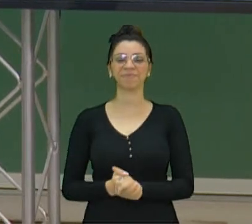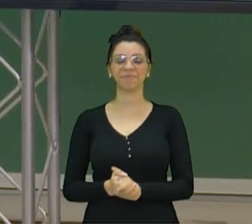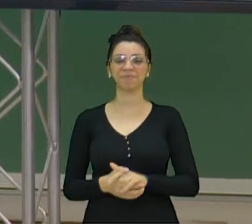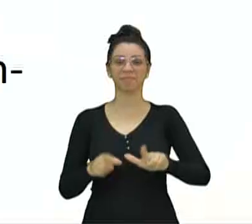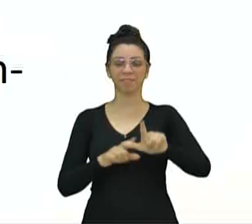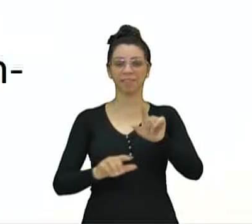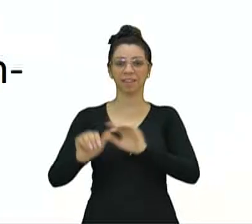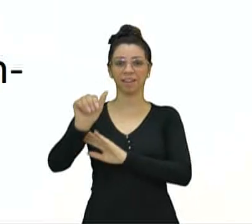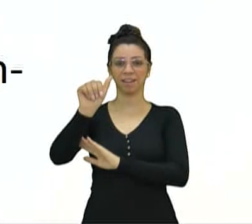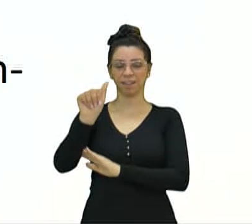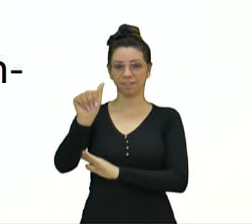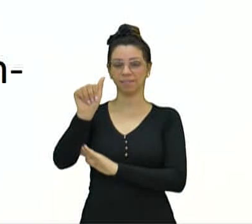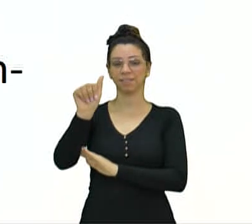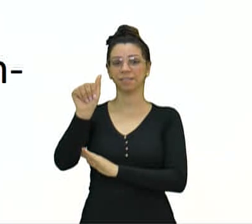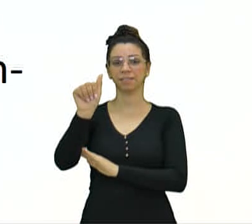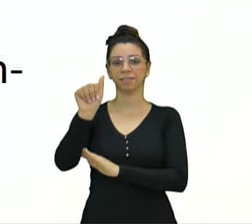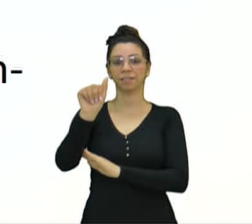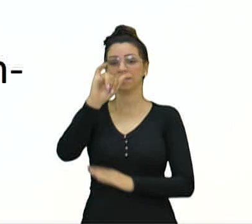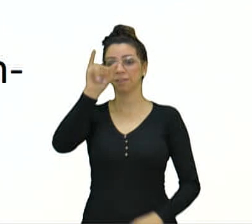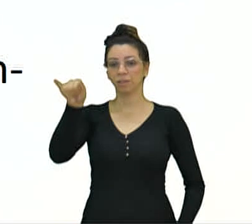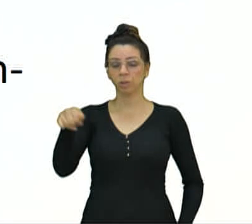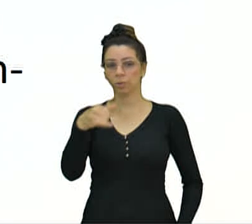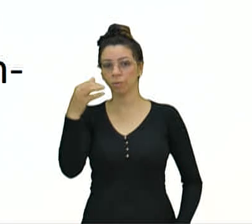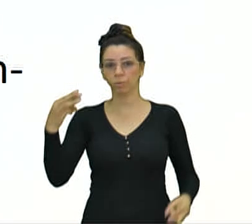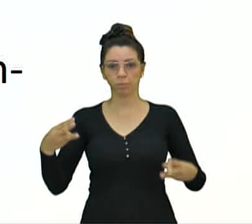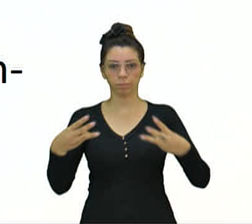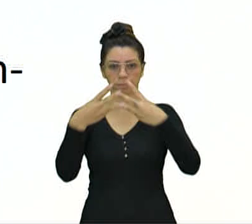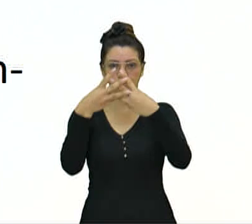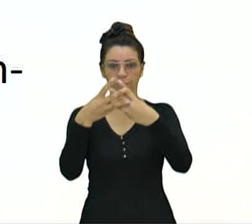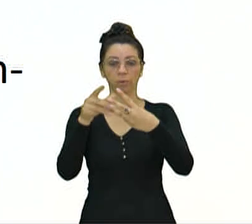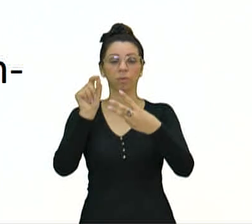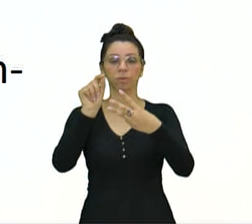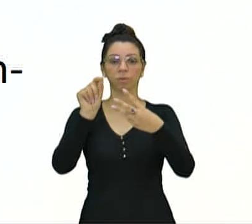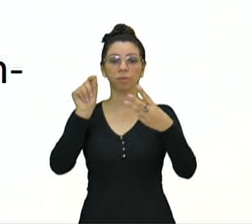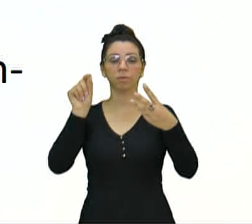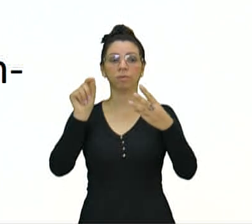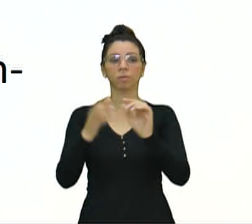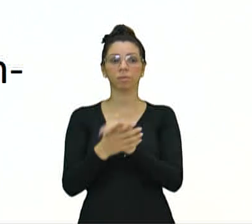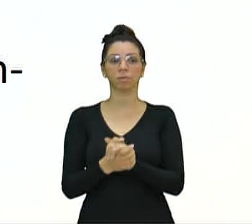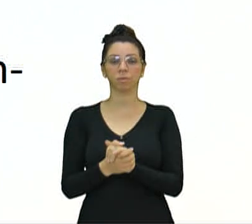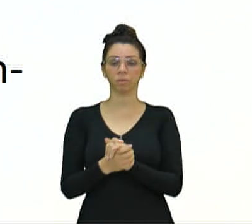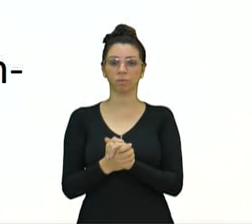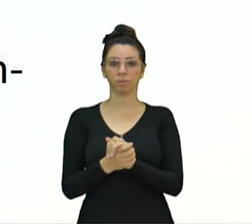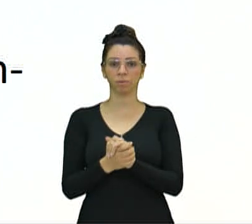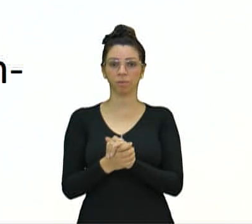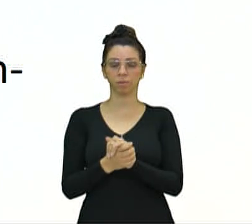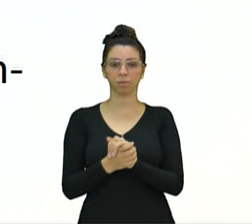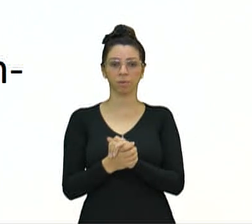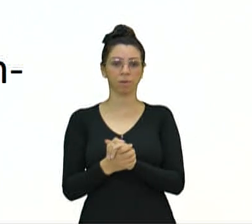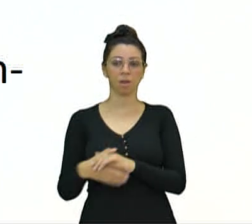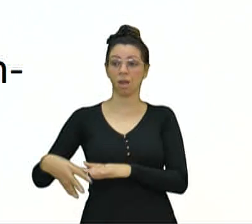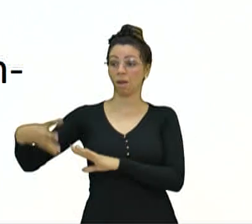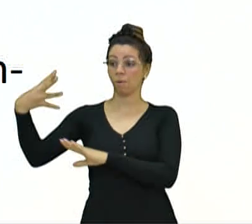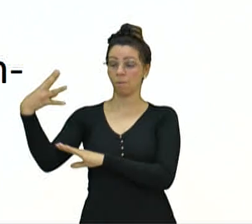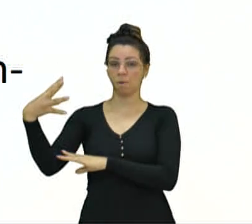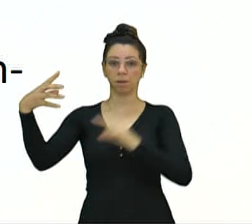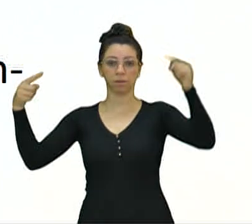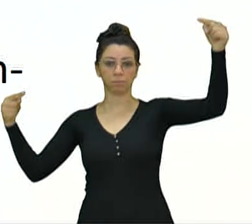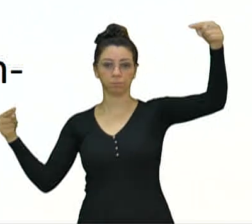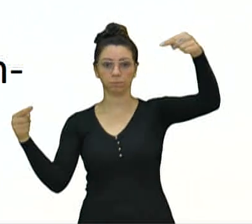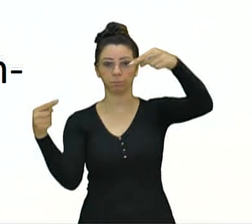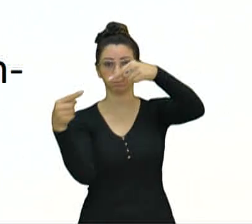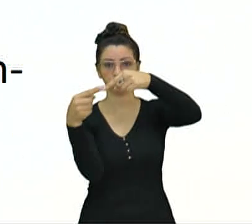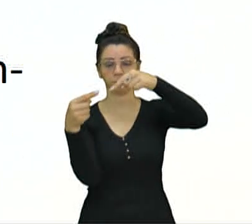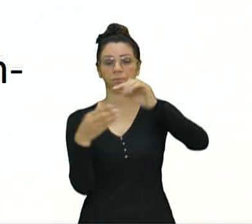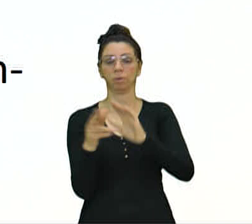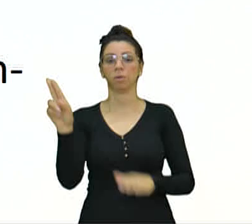Letra A da primeira coluna, judaísmo, se relaciona com a quarta alternativa da segunda coluna, que é o uso